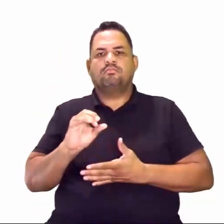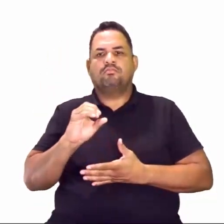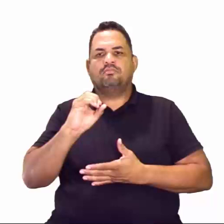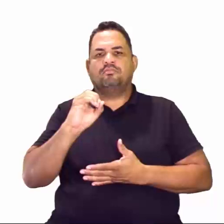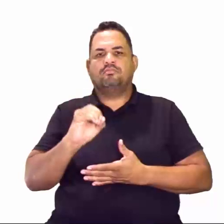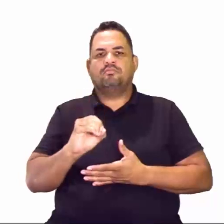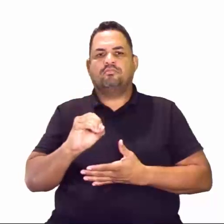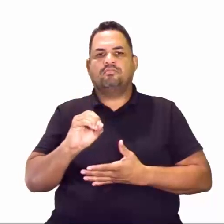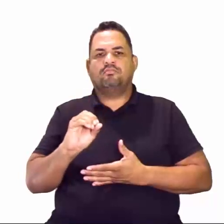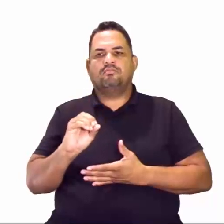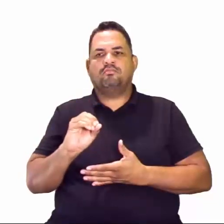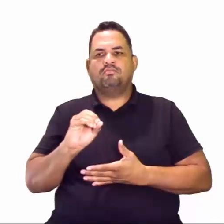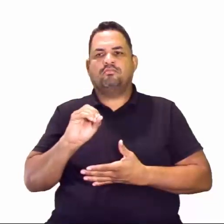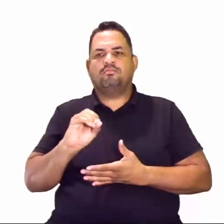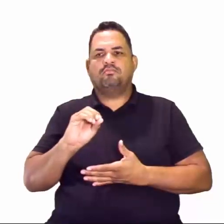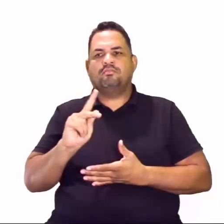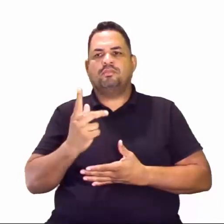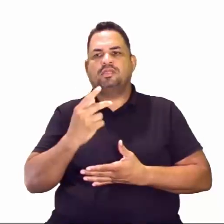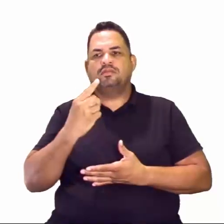H2O2 existe